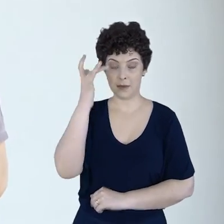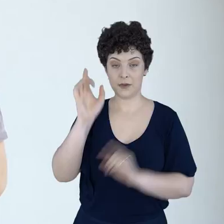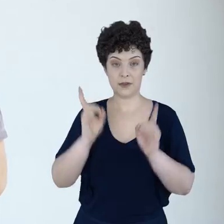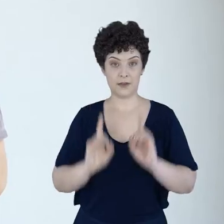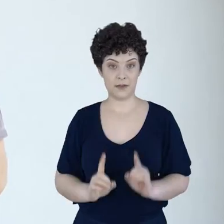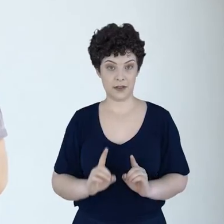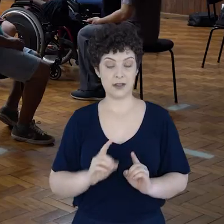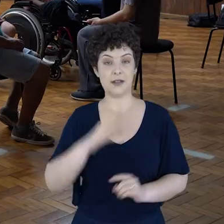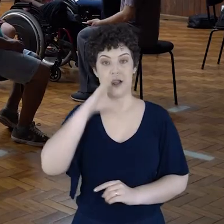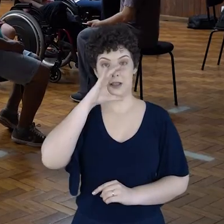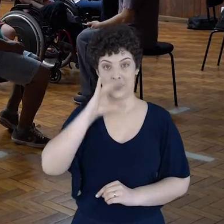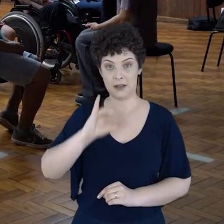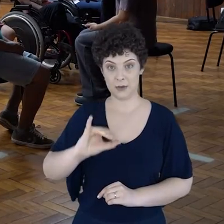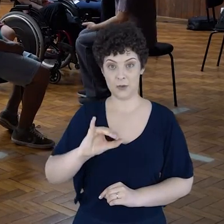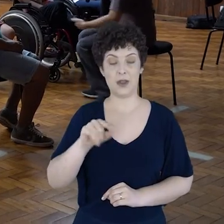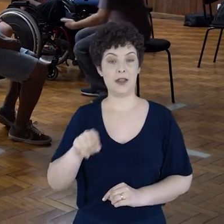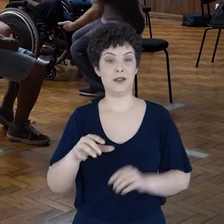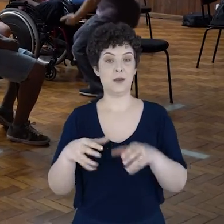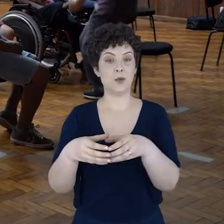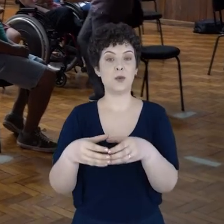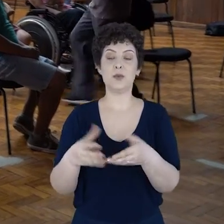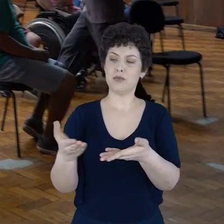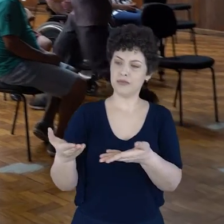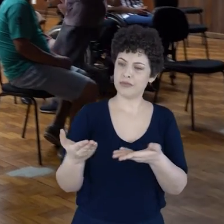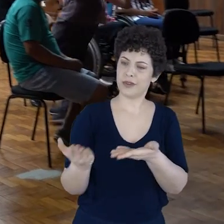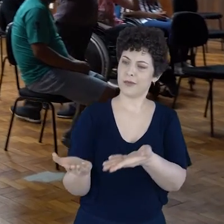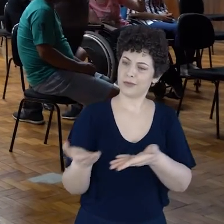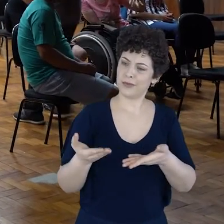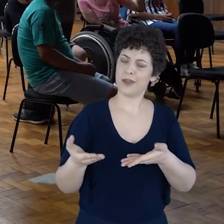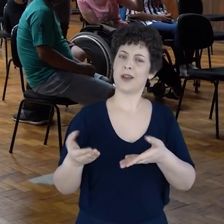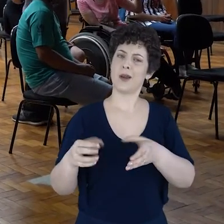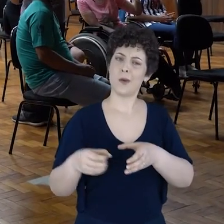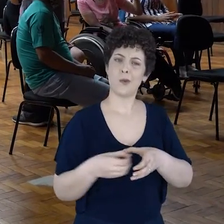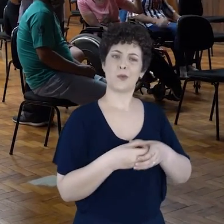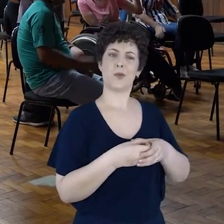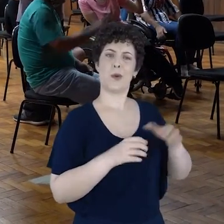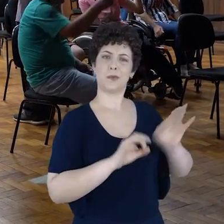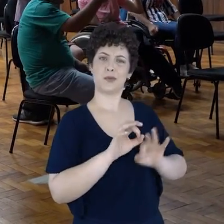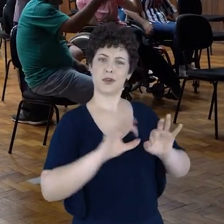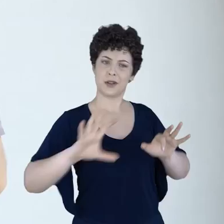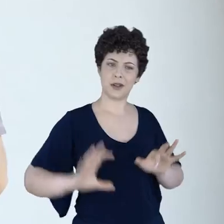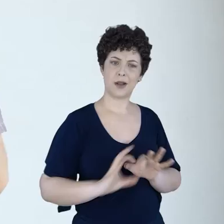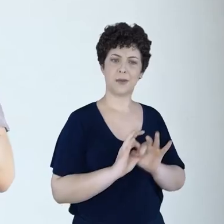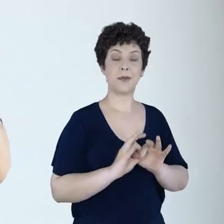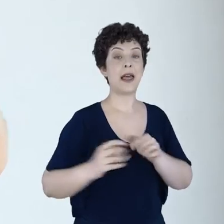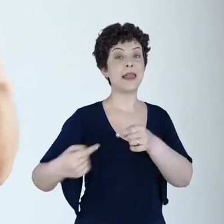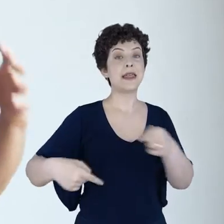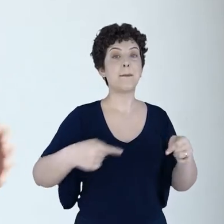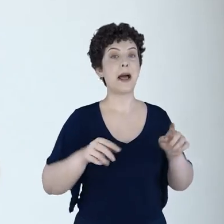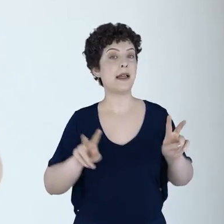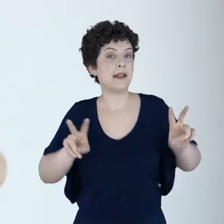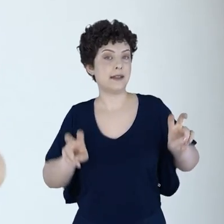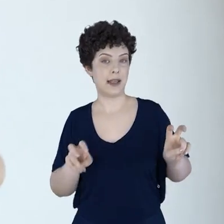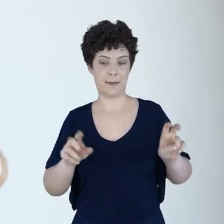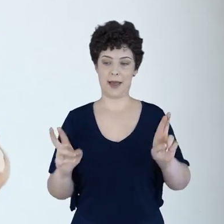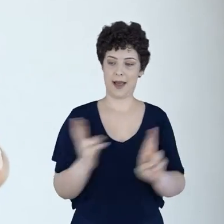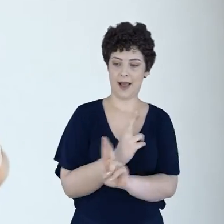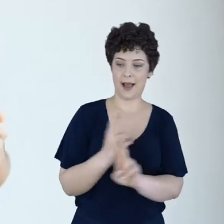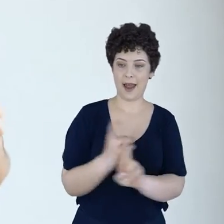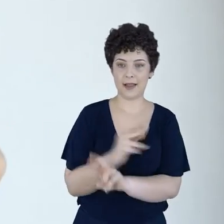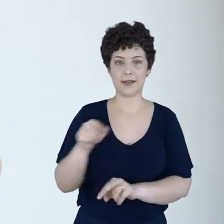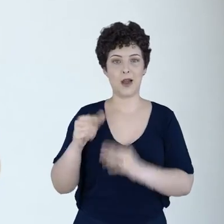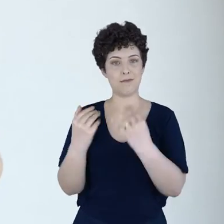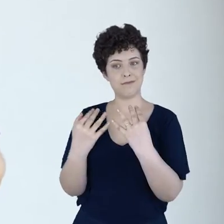com Deficiência de Tatuí. Então a gente convidou esse grupo de pessoas para integrar o nosso projeto, uma vez que, dentro do debate sobre